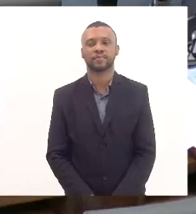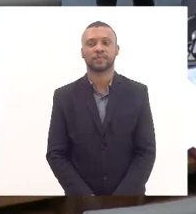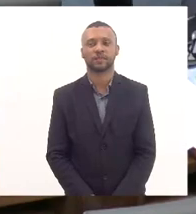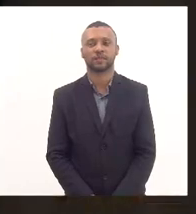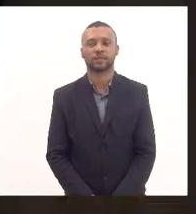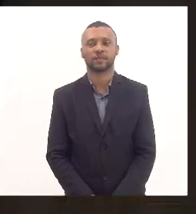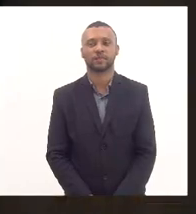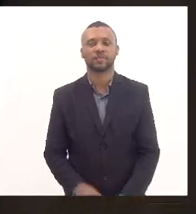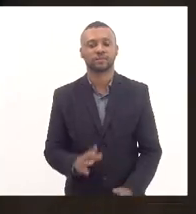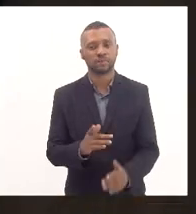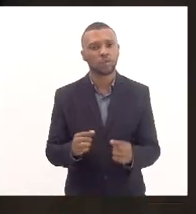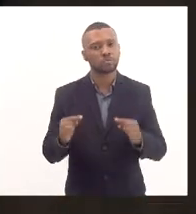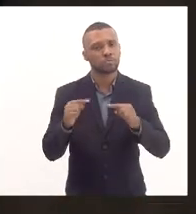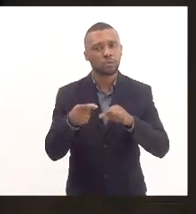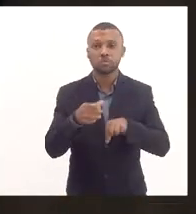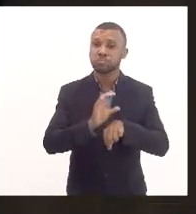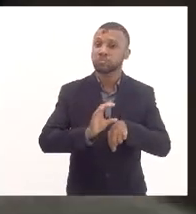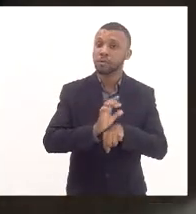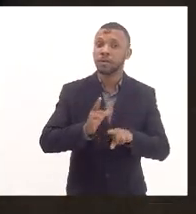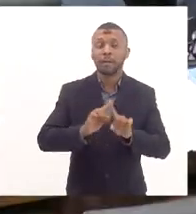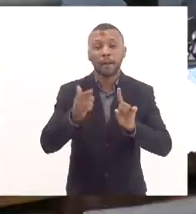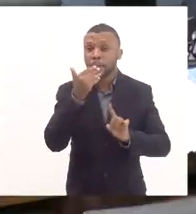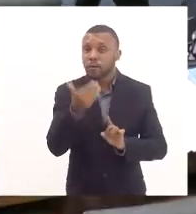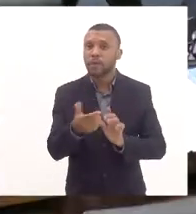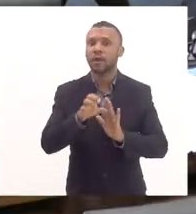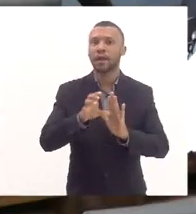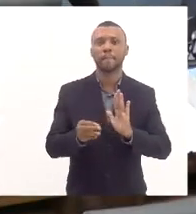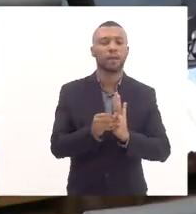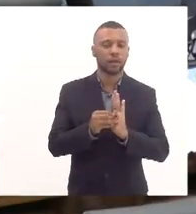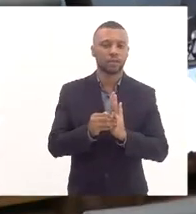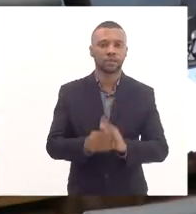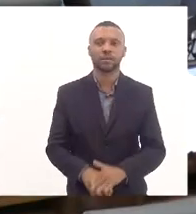parecer pela concessionária dar com emendas